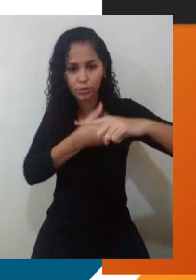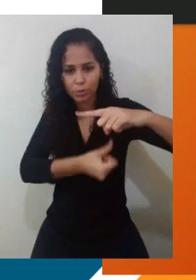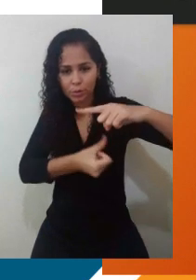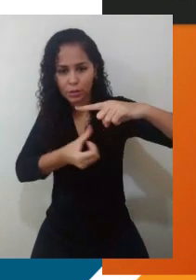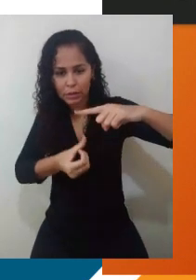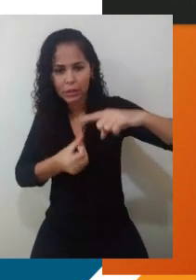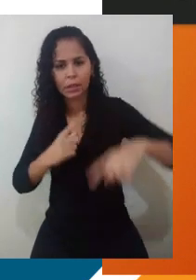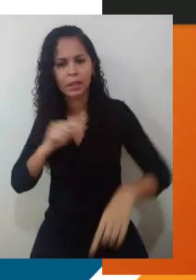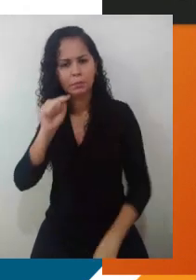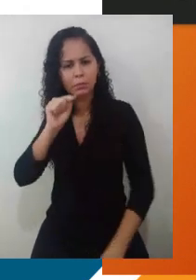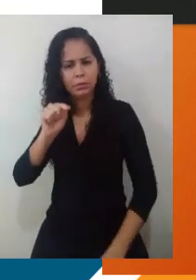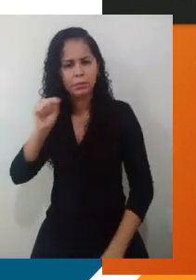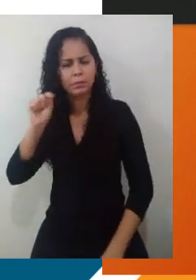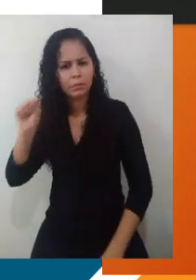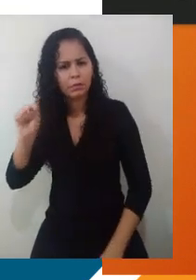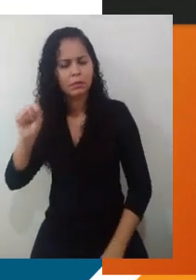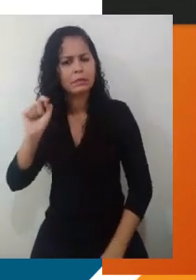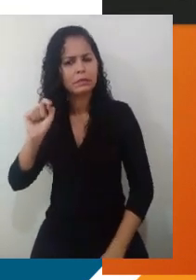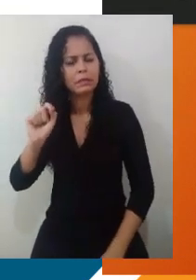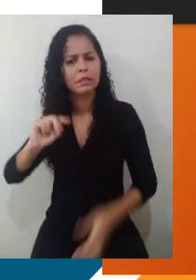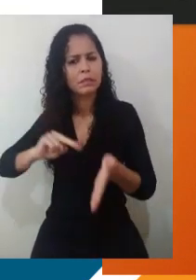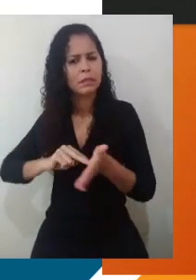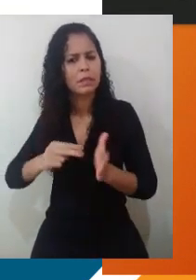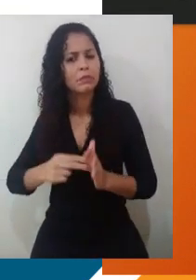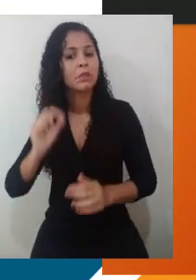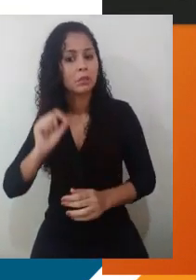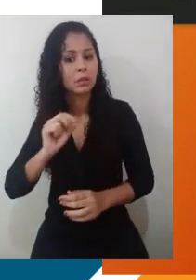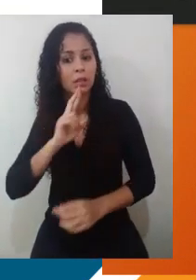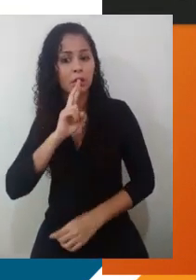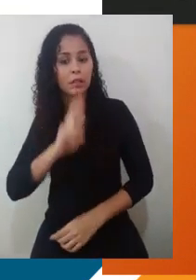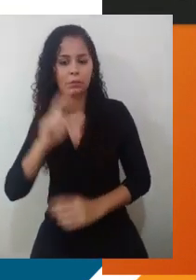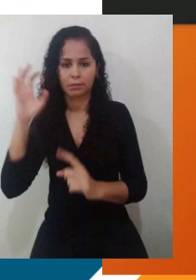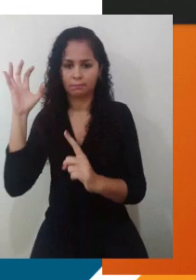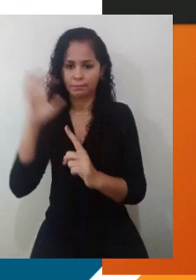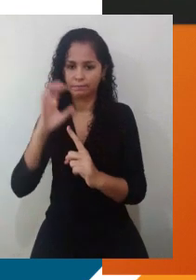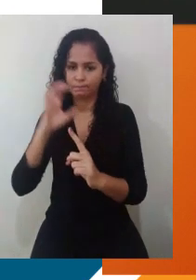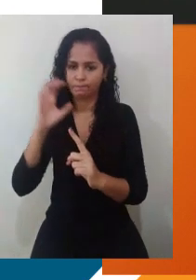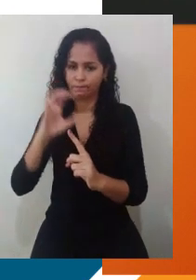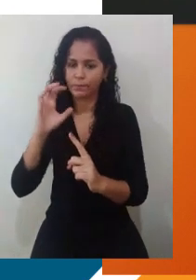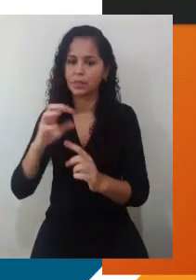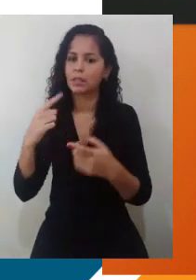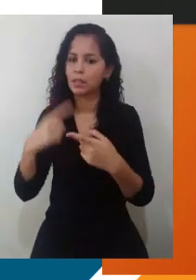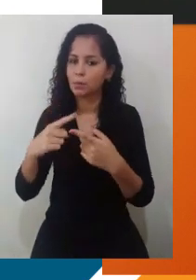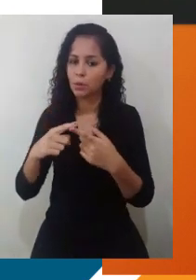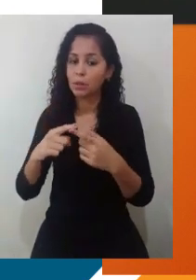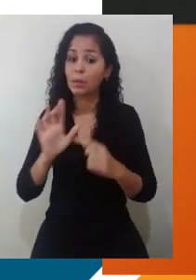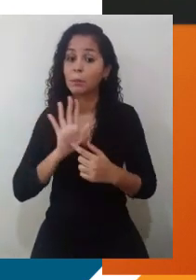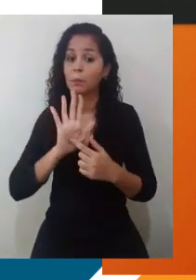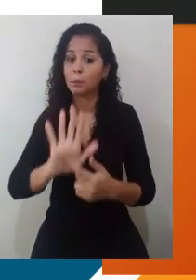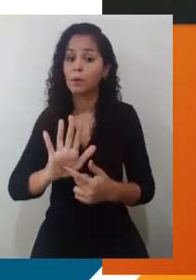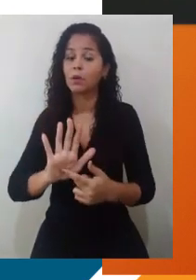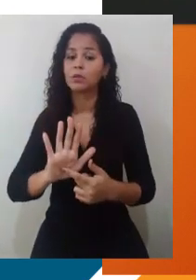3 pontinhos. Essas reticências fazem toda a diferença no resultado final, porque elas nos indicam